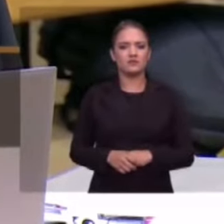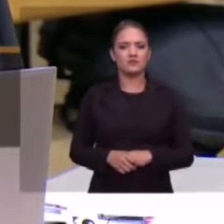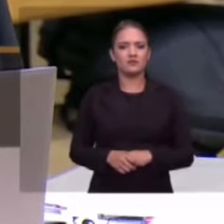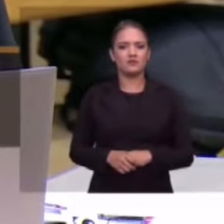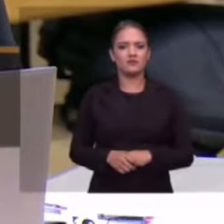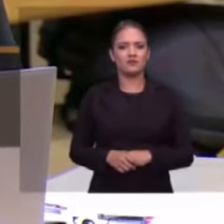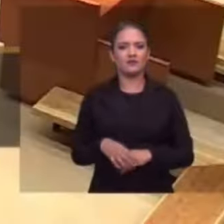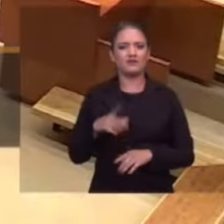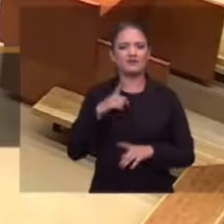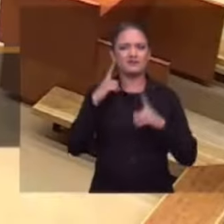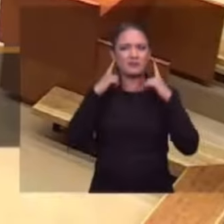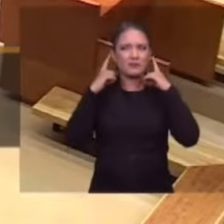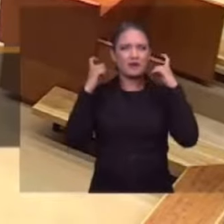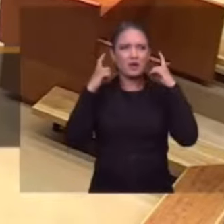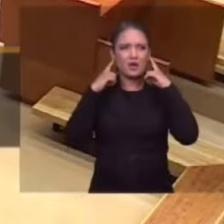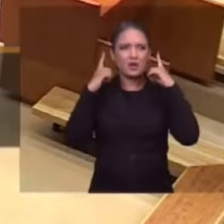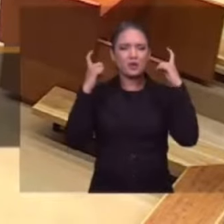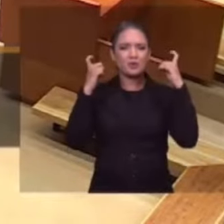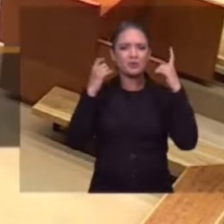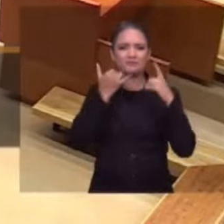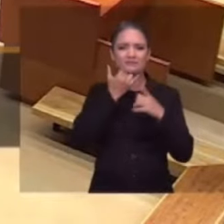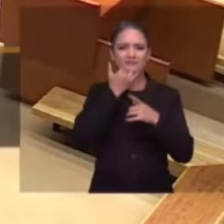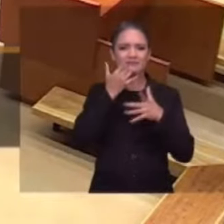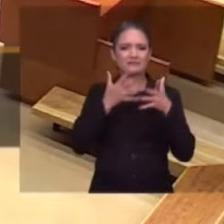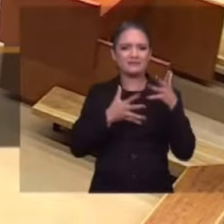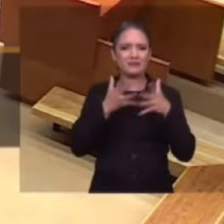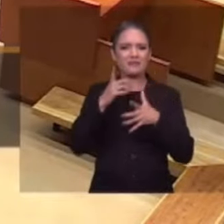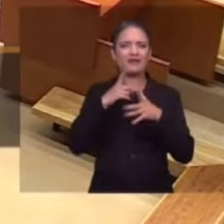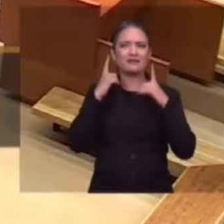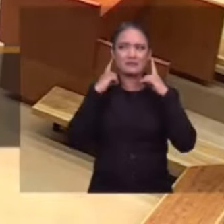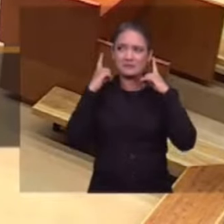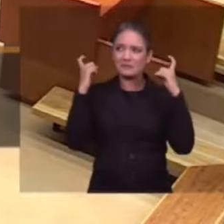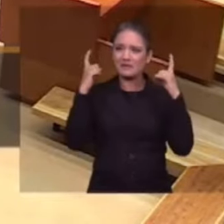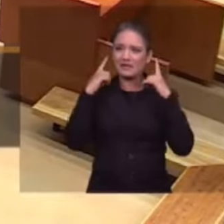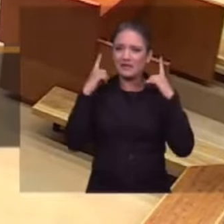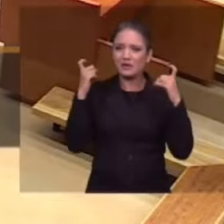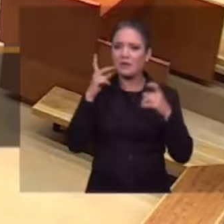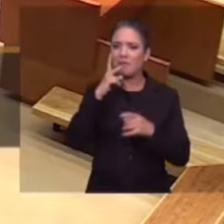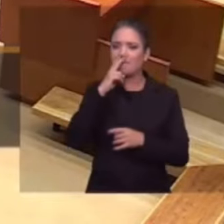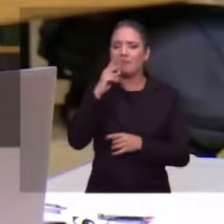Há um eco, né? Presidente, eu falo e há um eco que alguém com